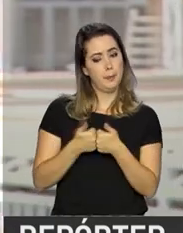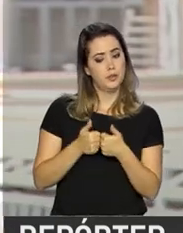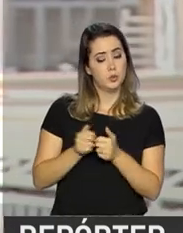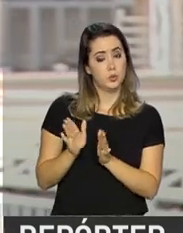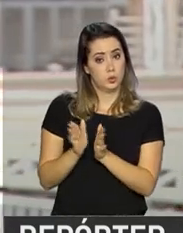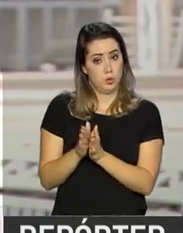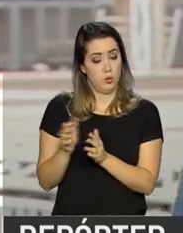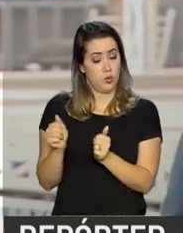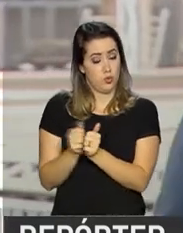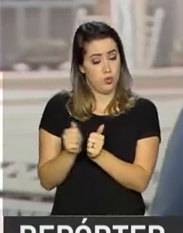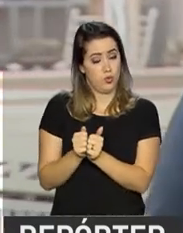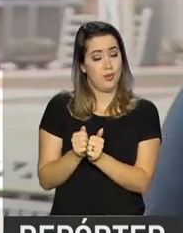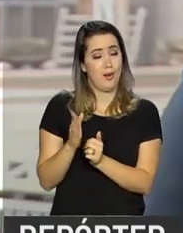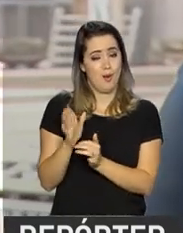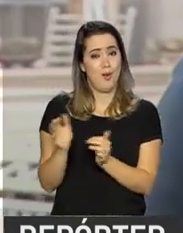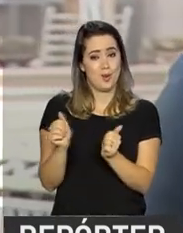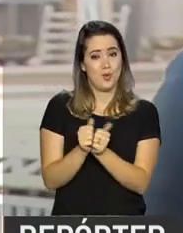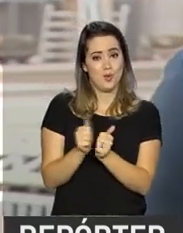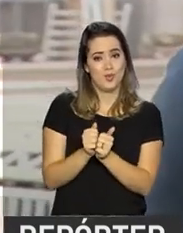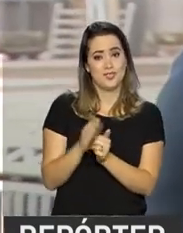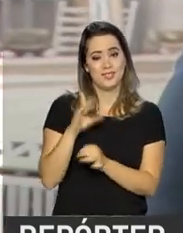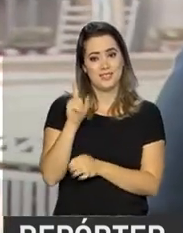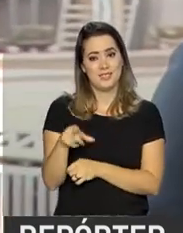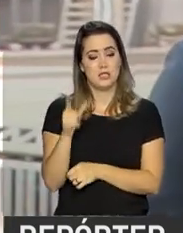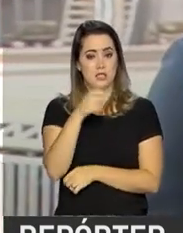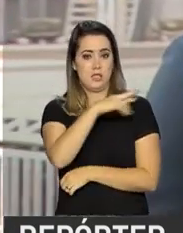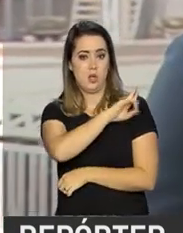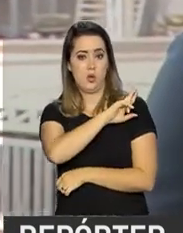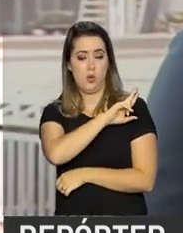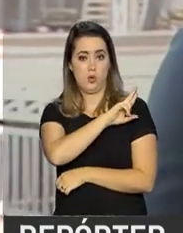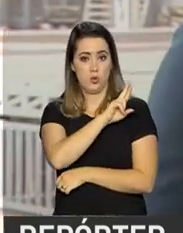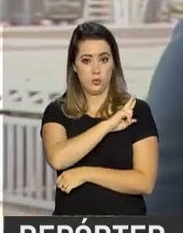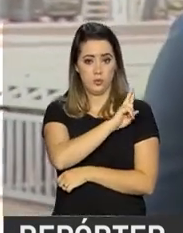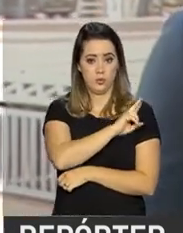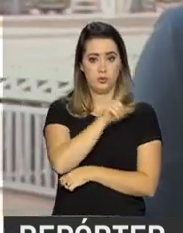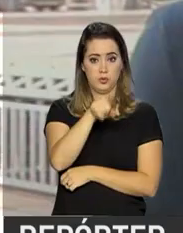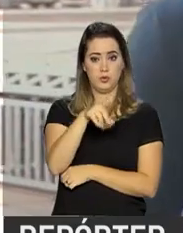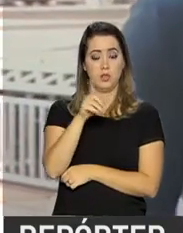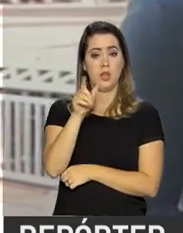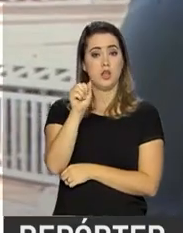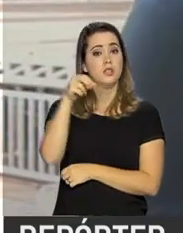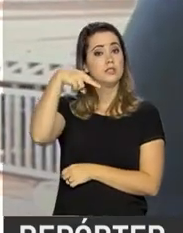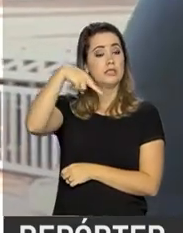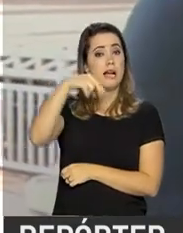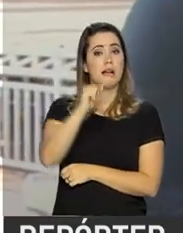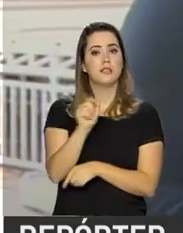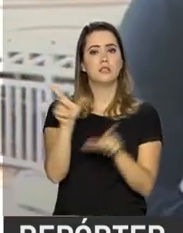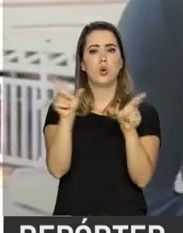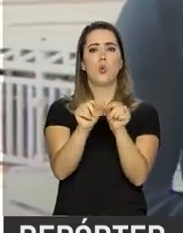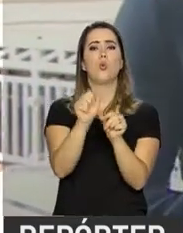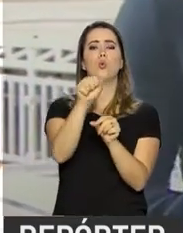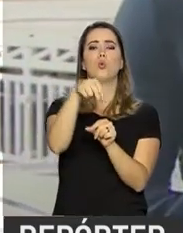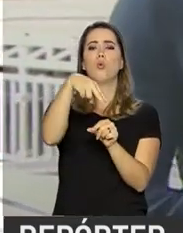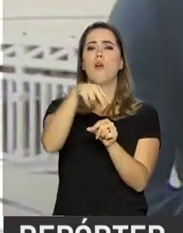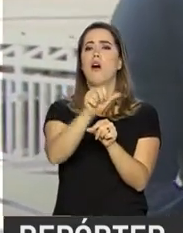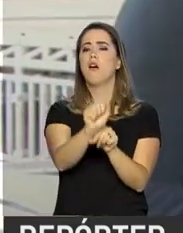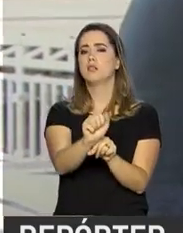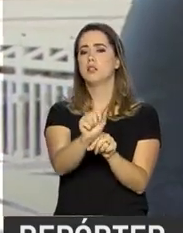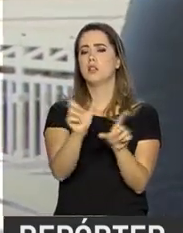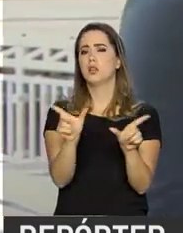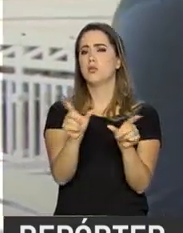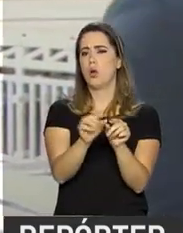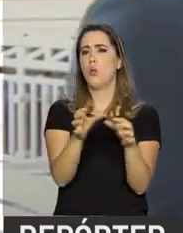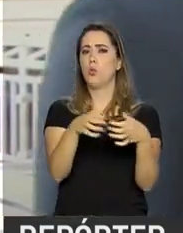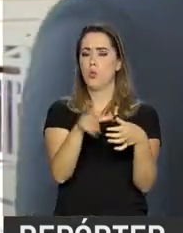está o diretor executivo do fórum e diretor da agência nacional da água o ricardo andrade que vai falar um pouquinho mais sobre